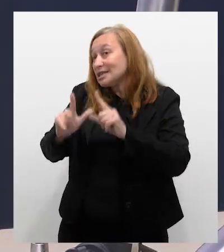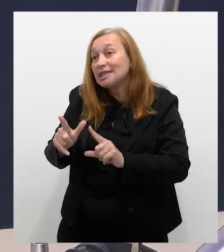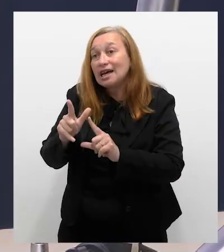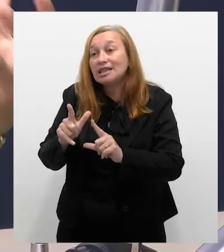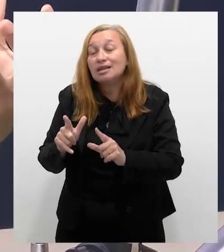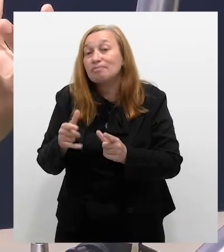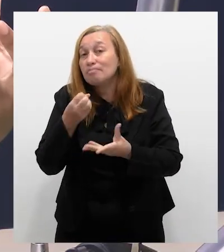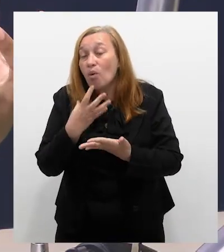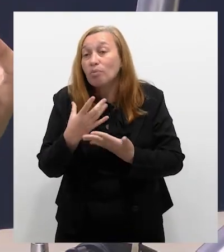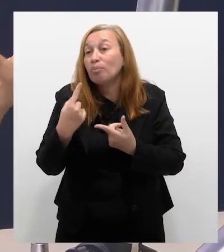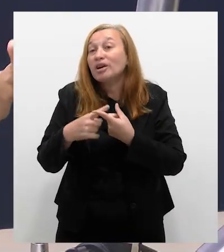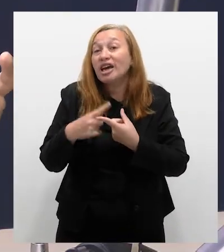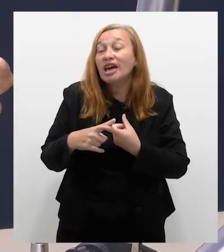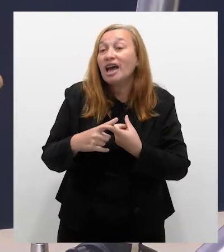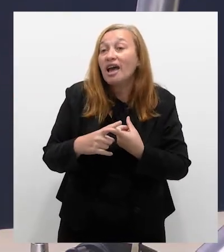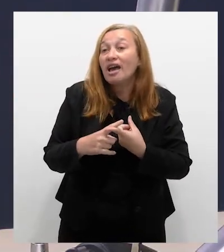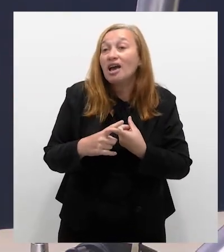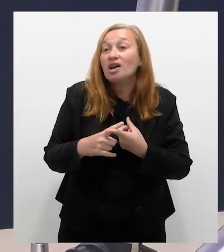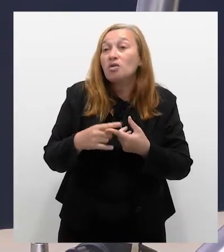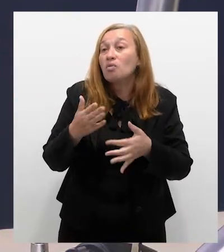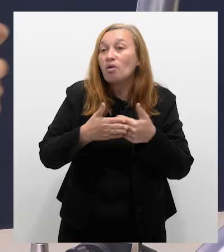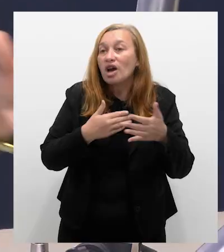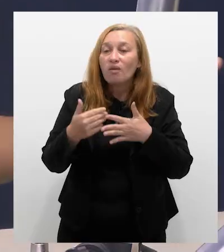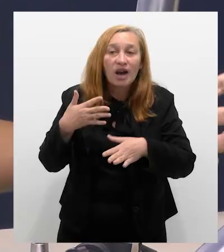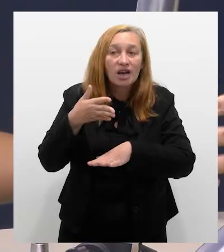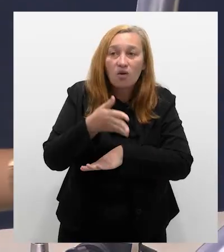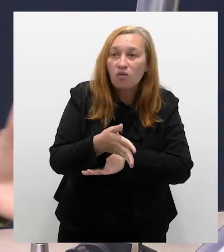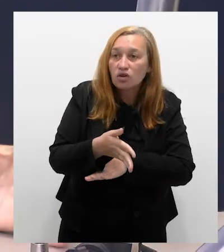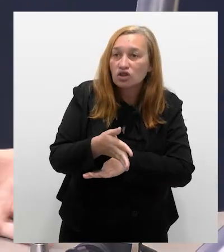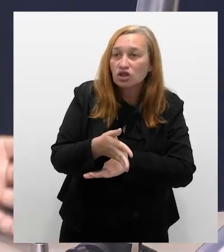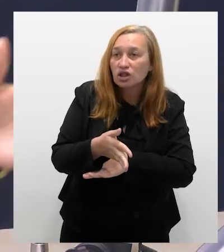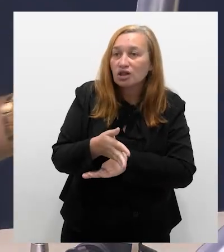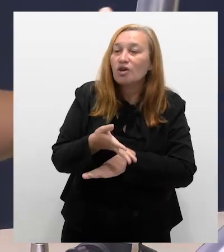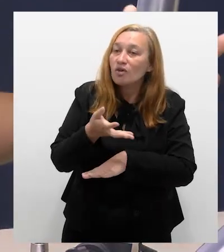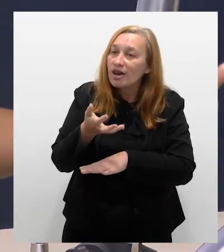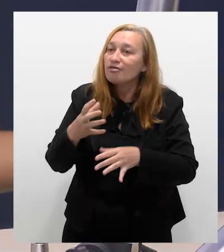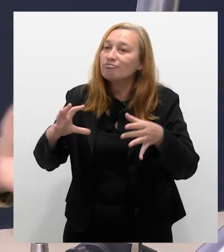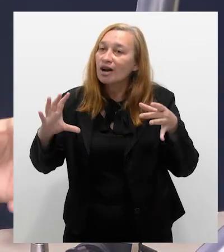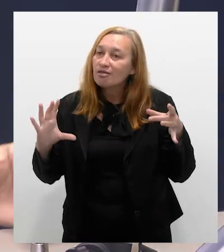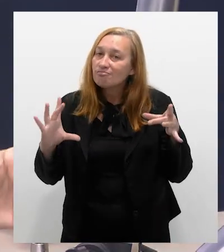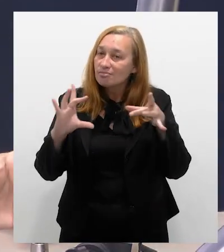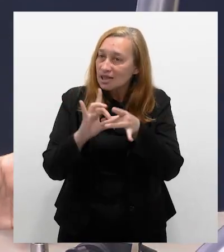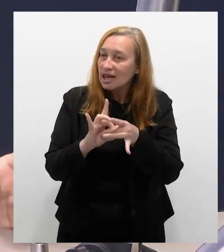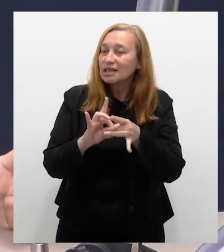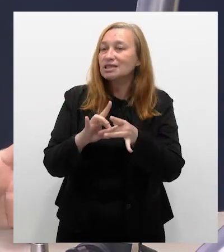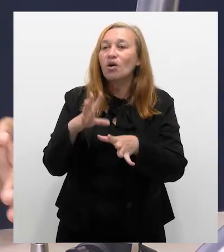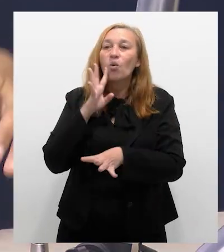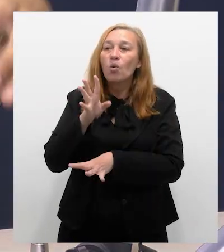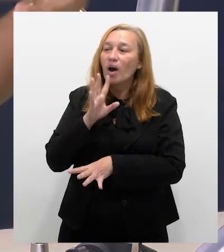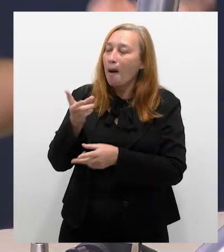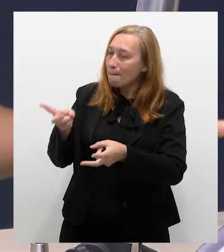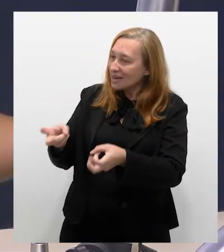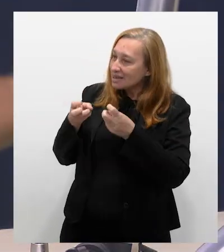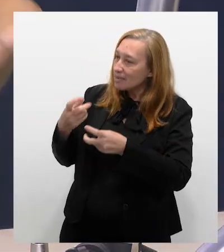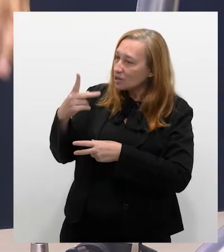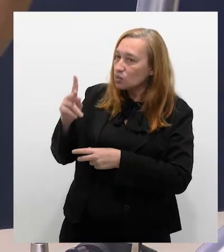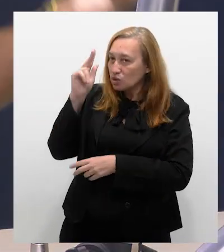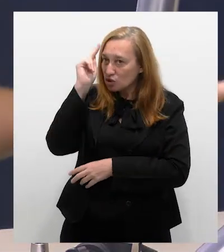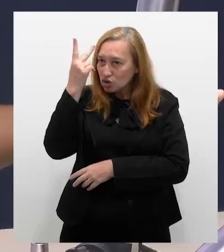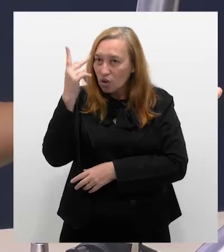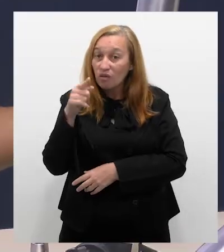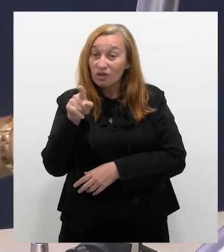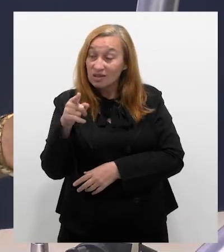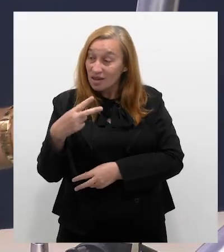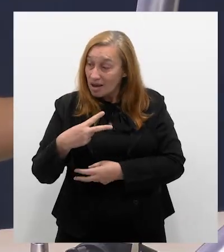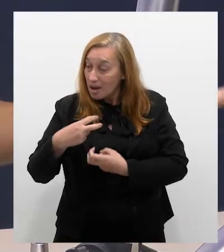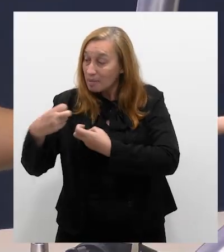foi uma felicidade muito grande, porque aonde eu chego, eu tento criar essa conexão. E o legal foi perceber a sua